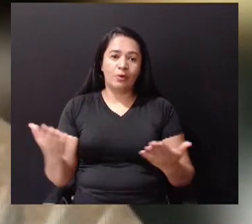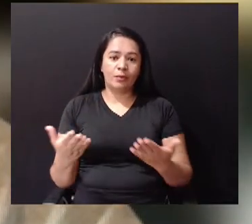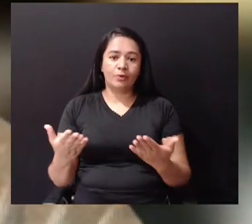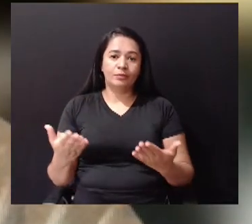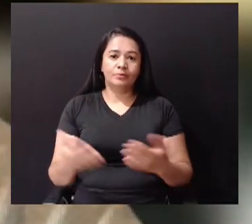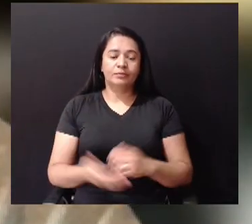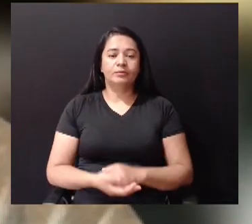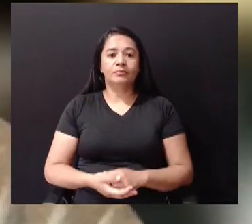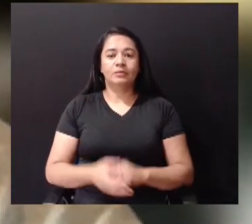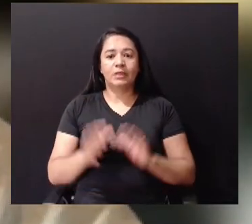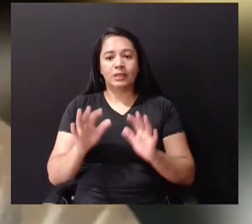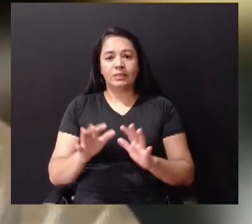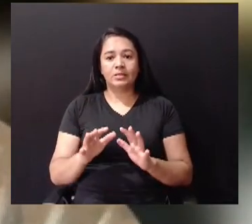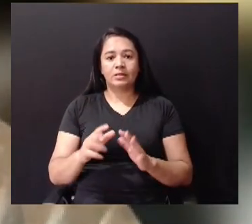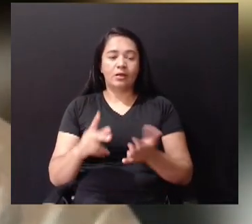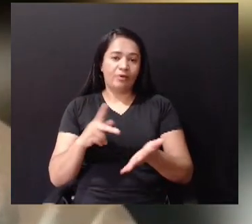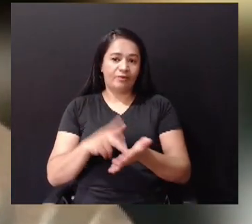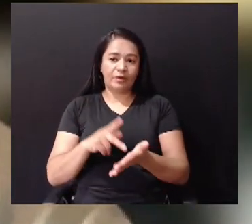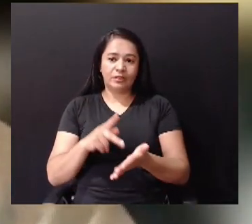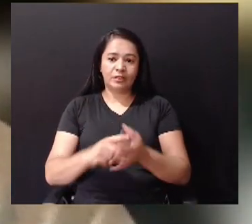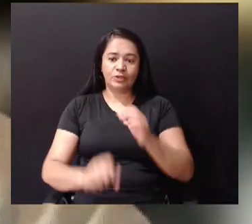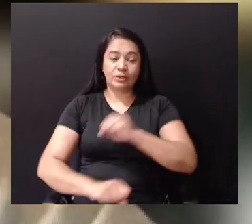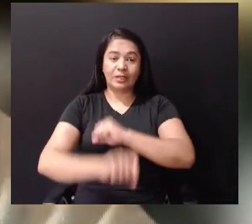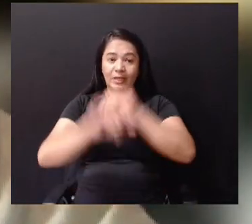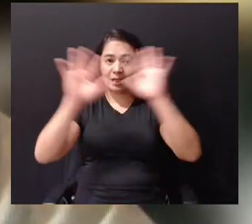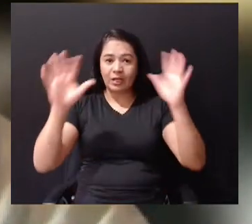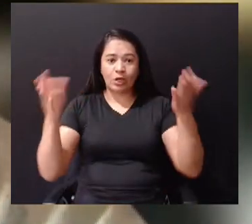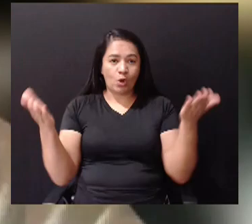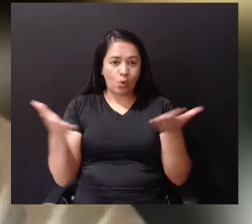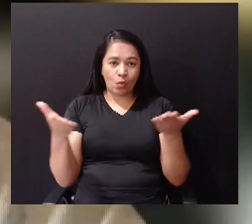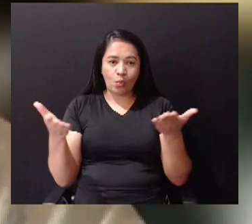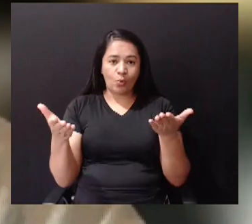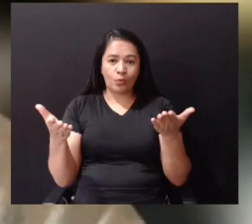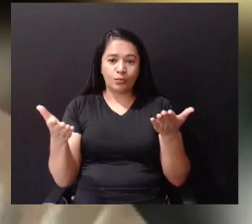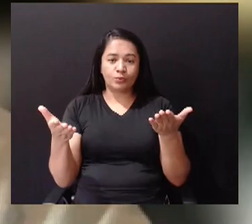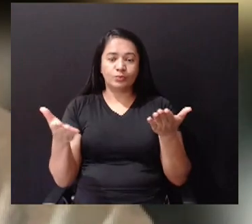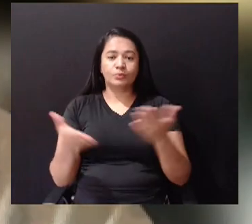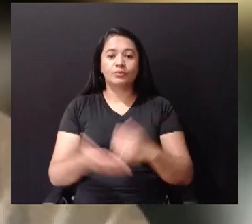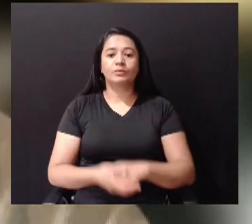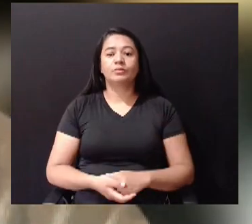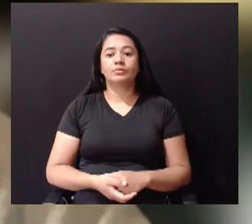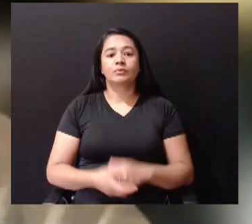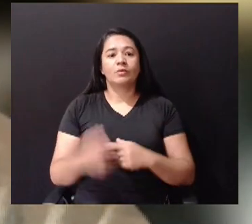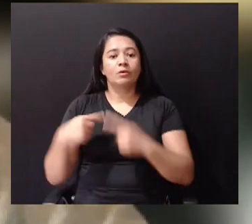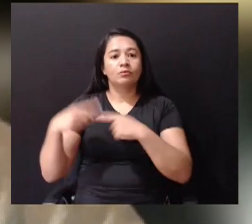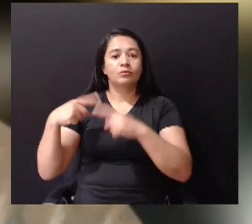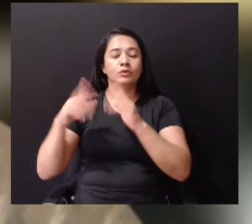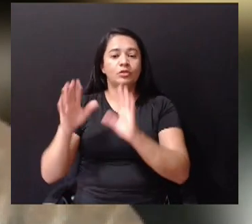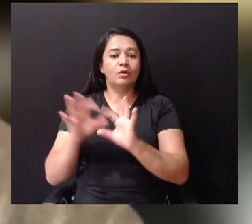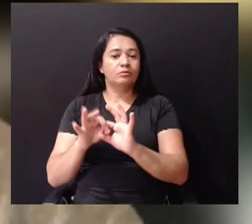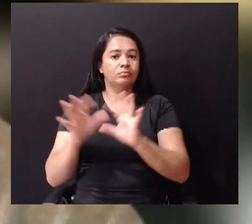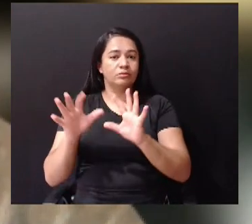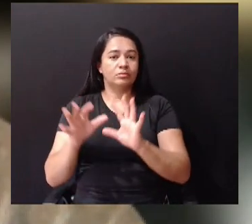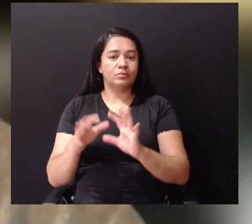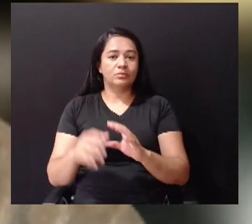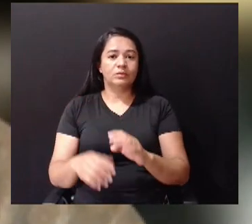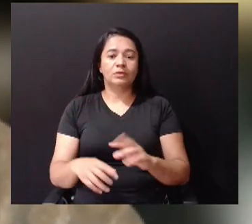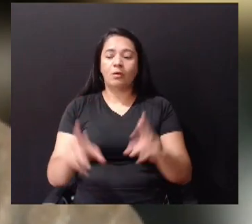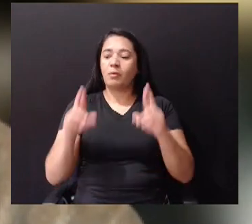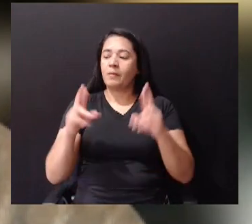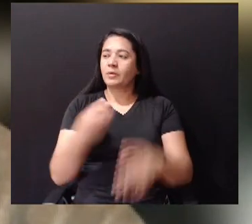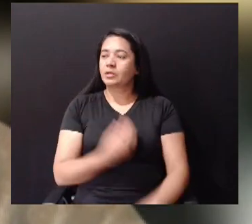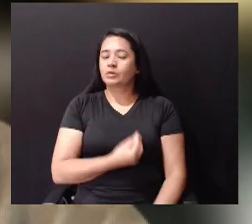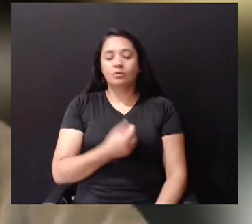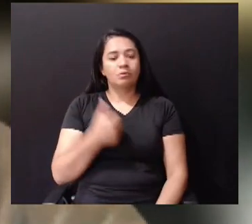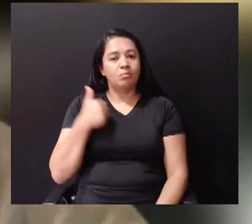fato claro, não é hoje, já nos últimos anos, os avanços permitiram isso. Então, sim, tem uma expectativa boa, mas, de novo,